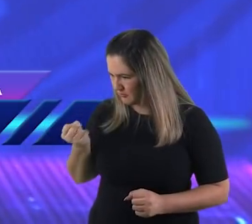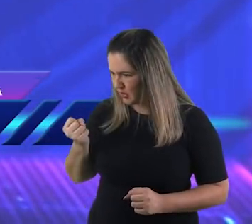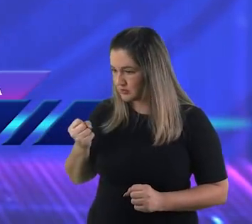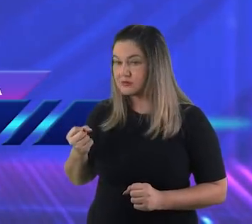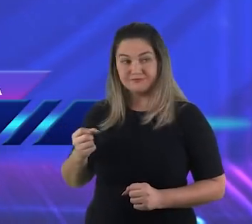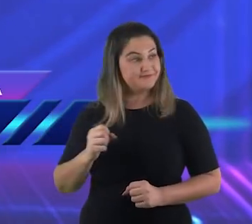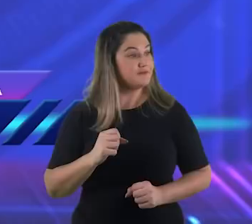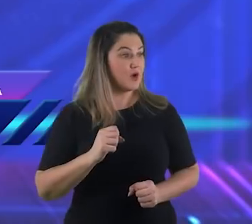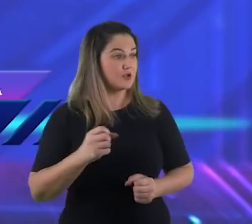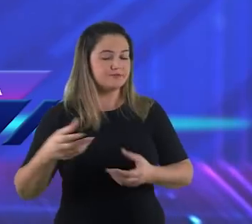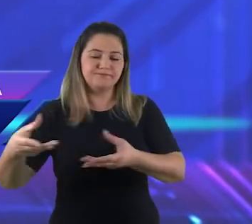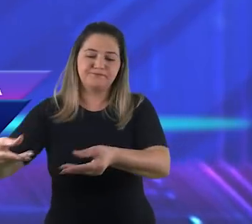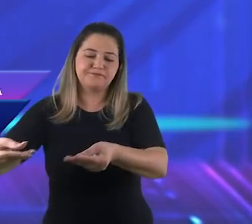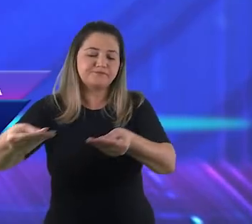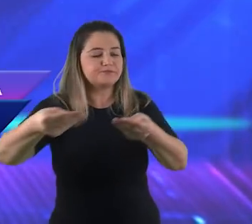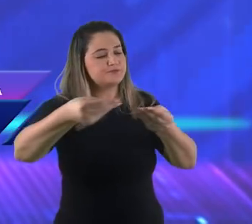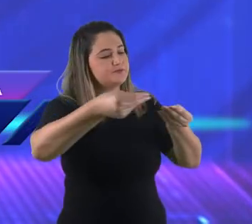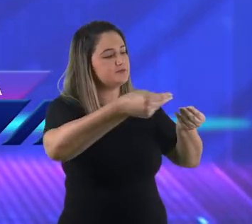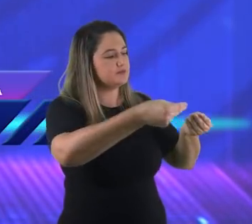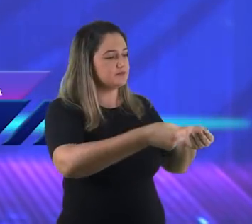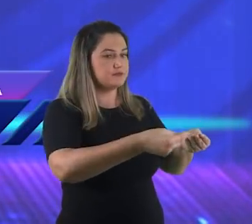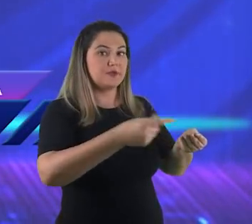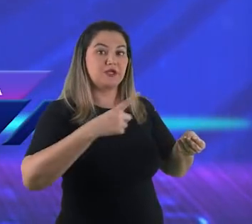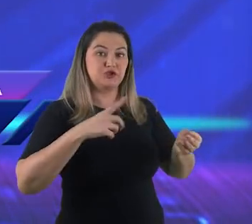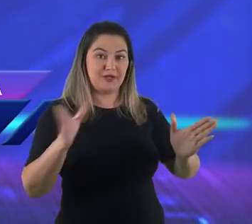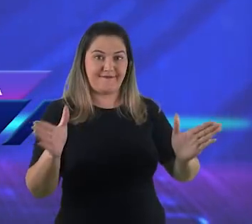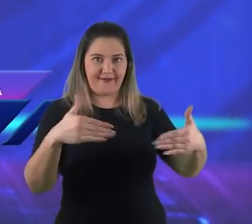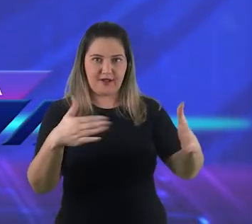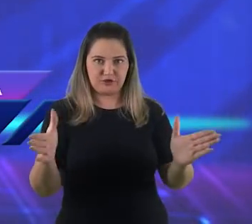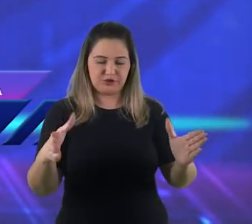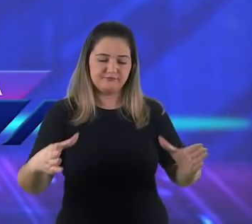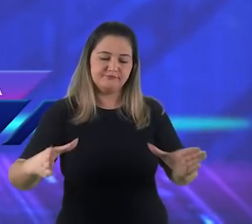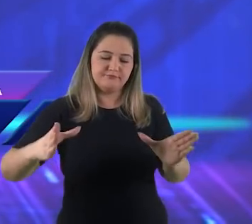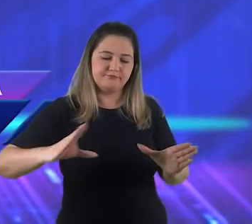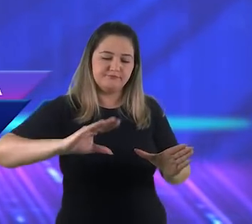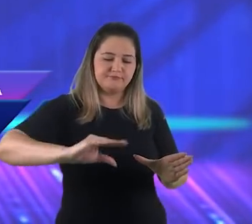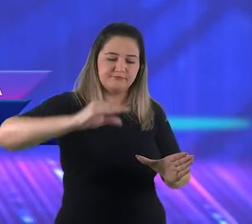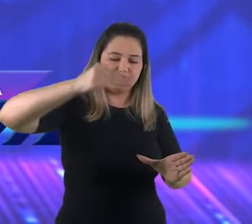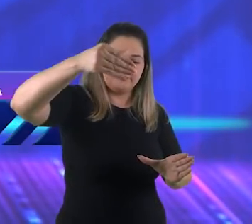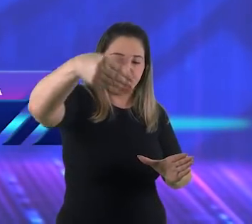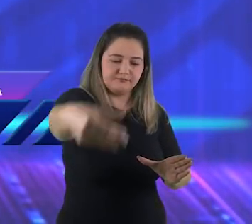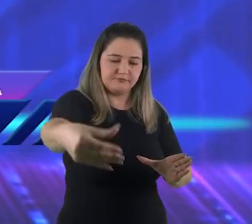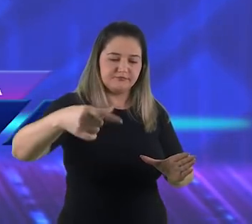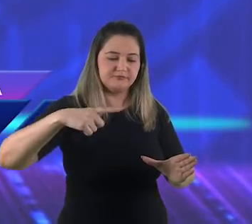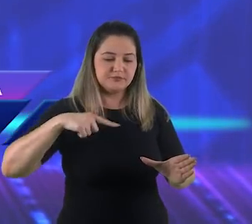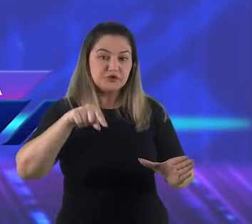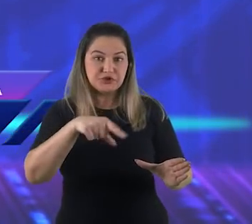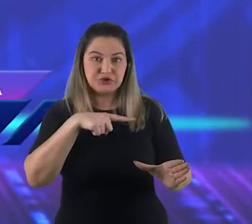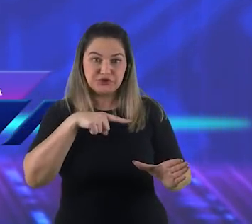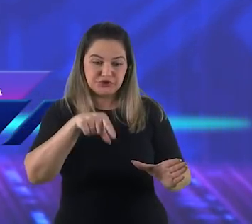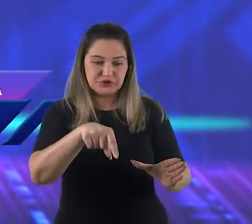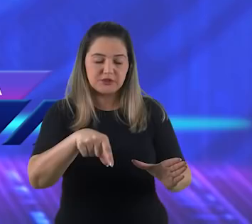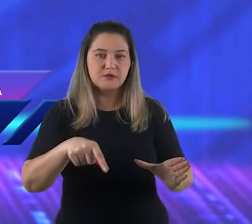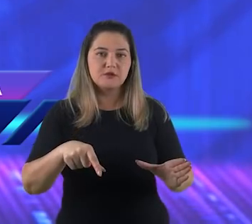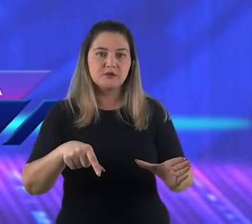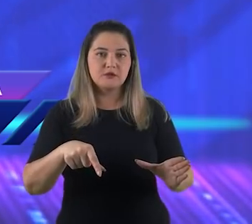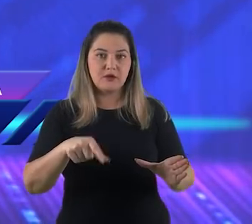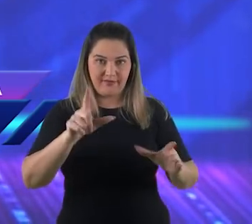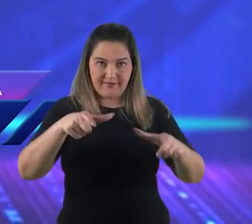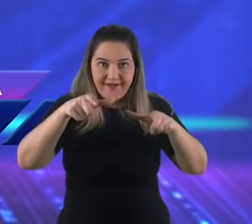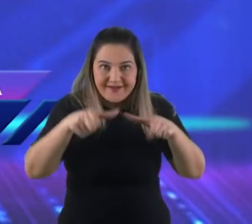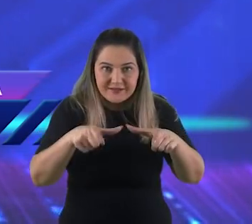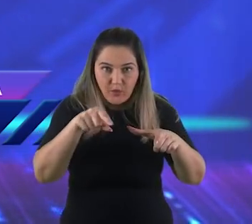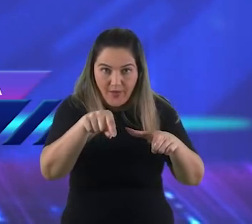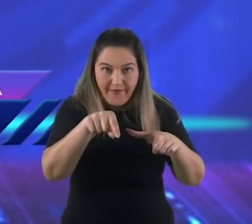ver. E aí ela trouxe uma caixa onde estavam os cartões postais. Na